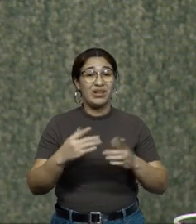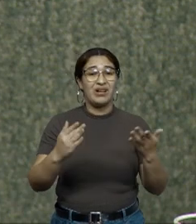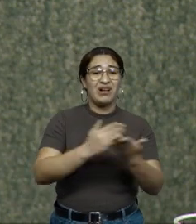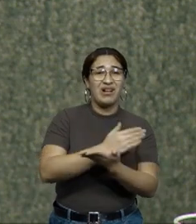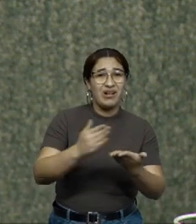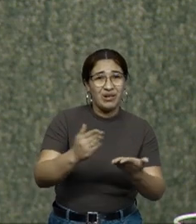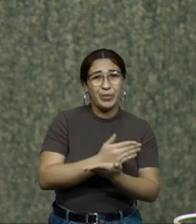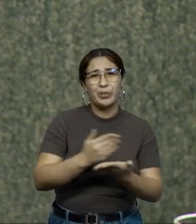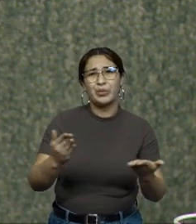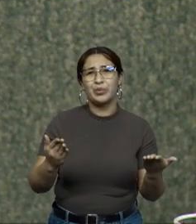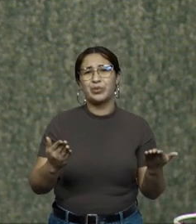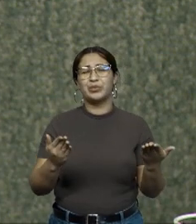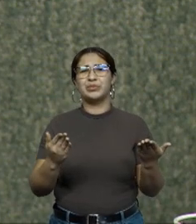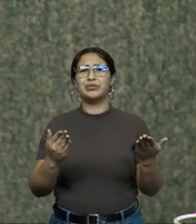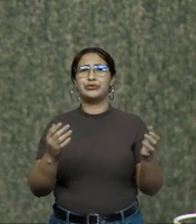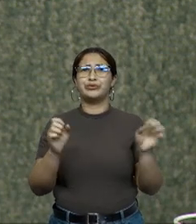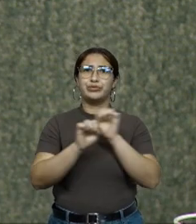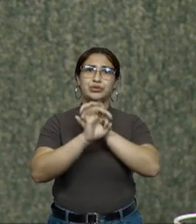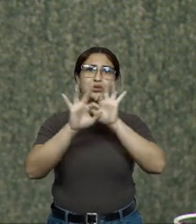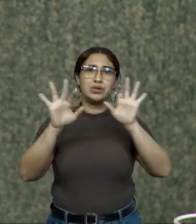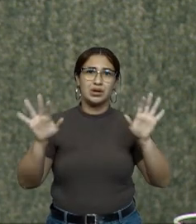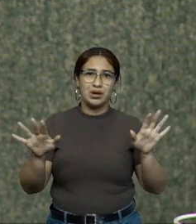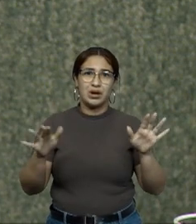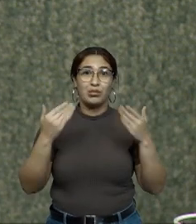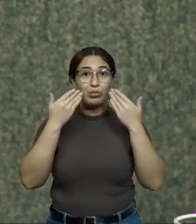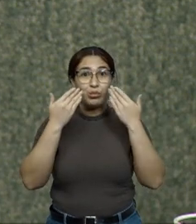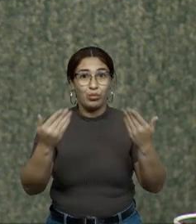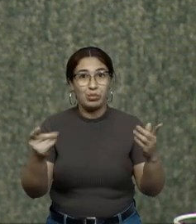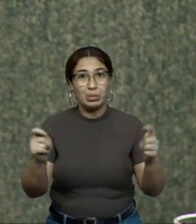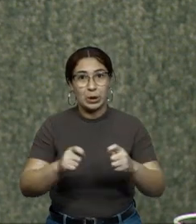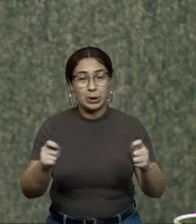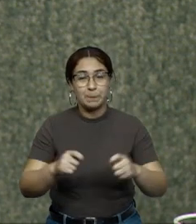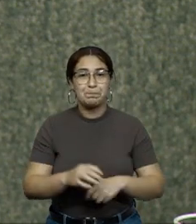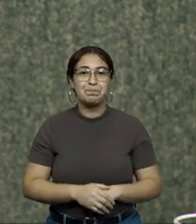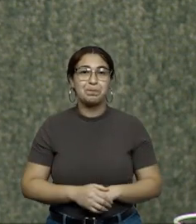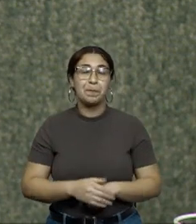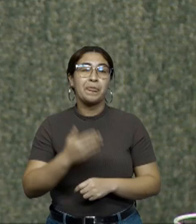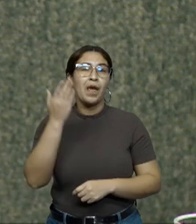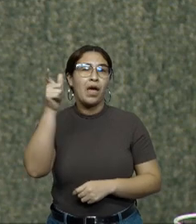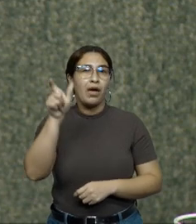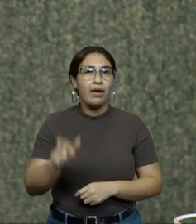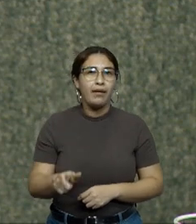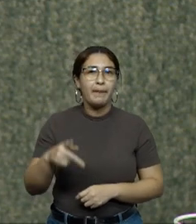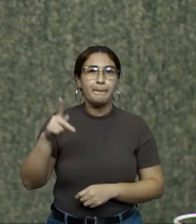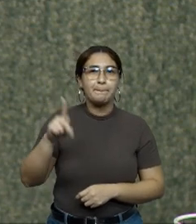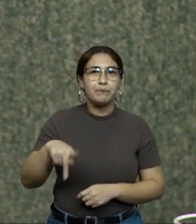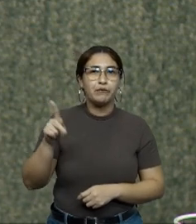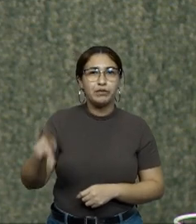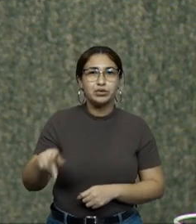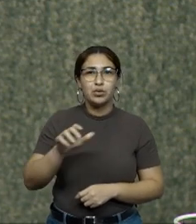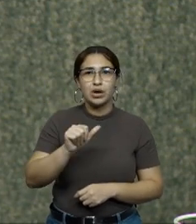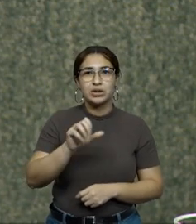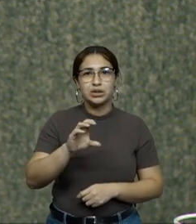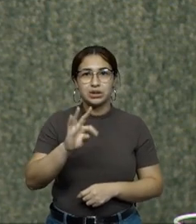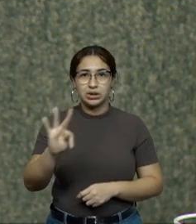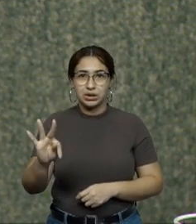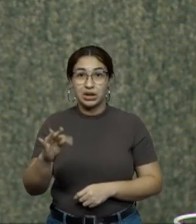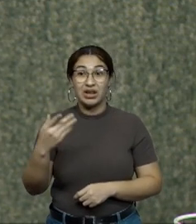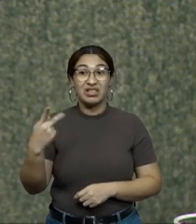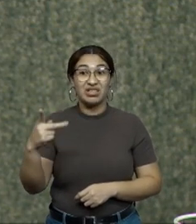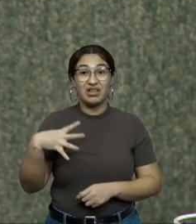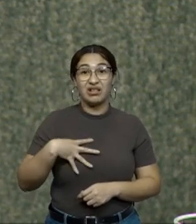é revelador o professor act quando seu filho fica doente